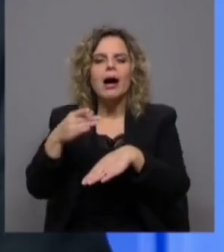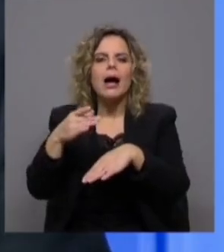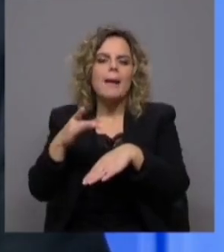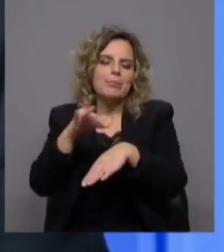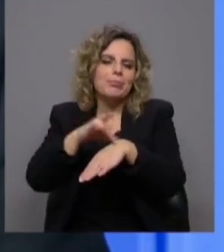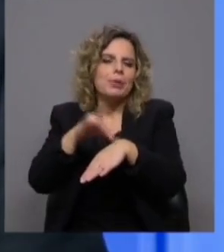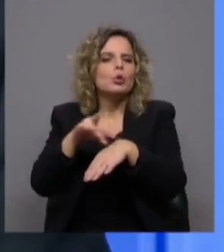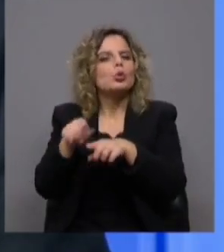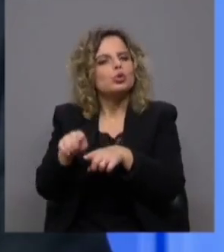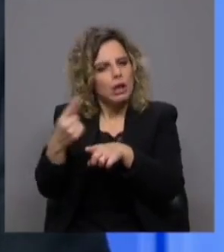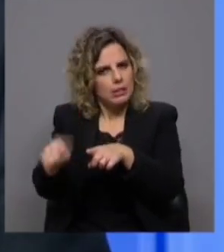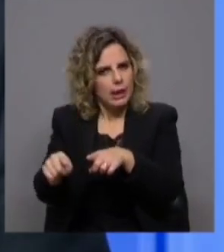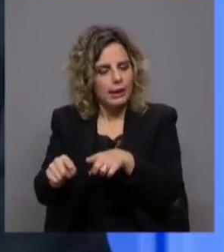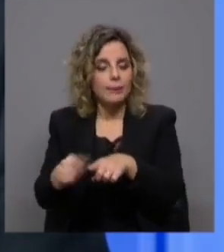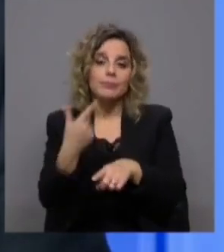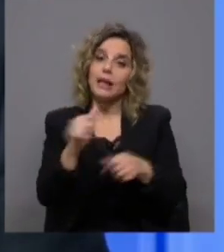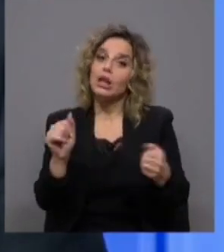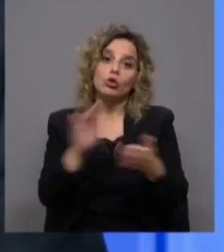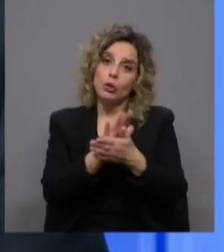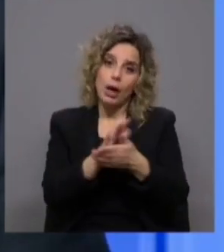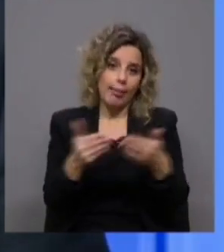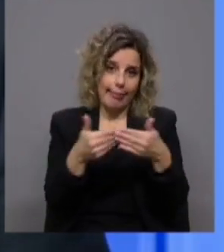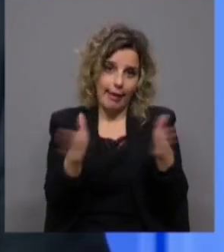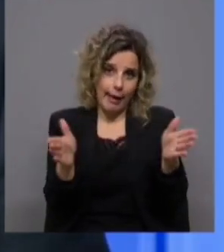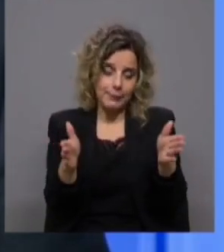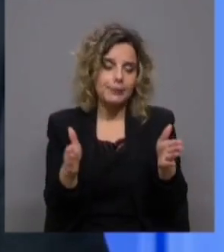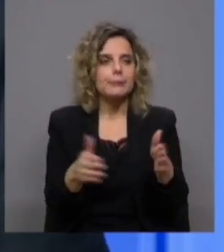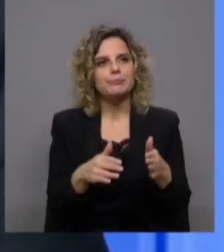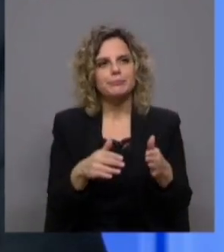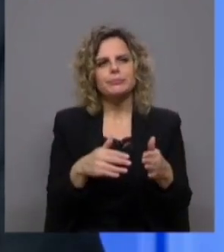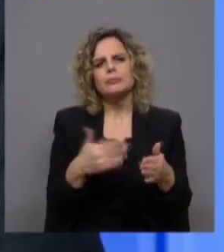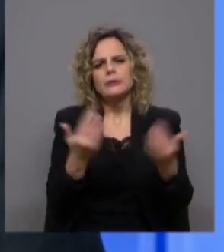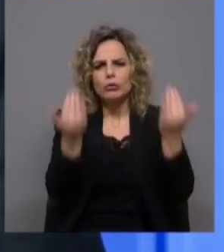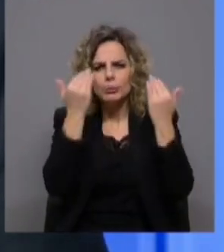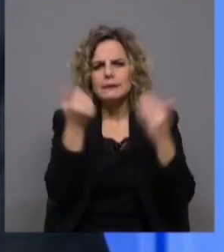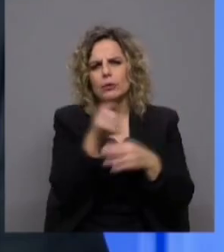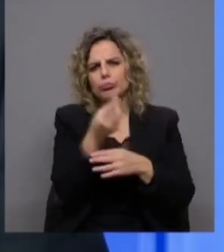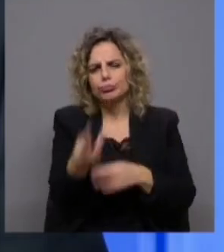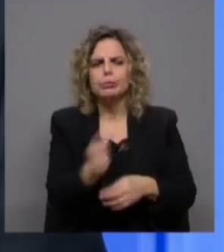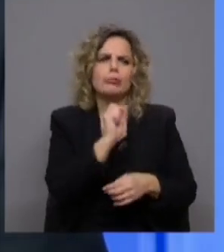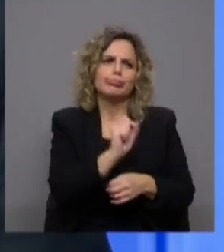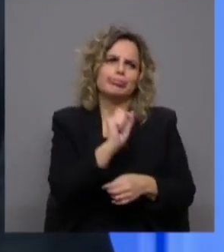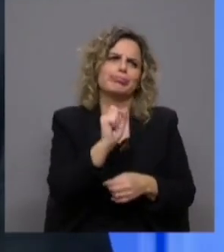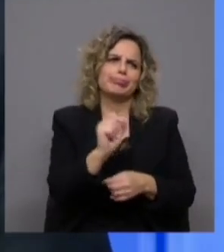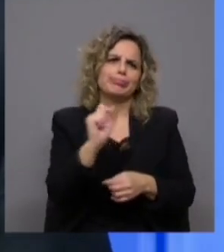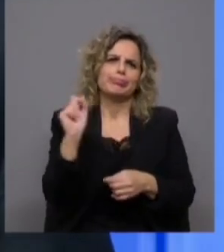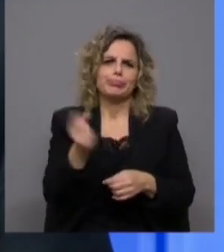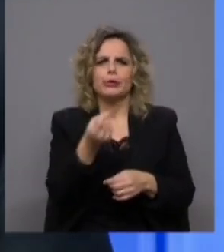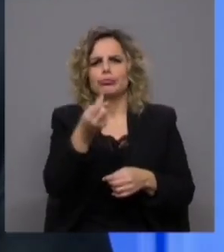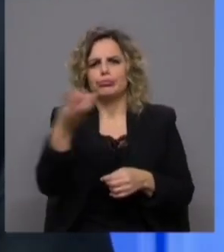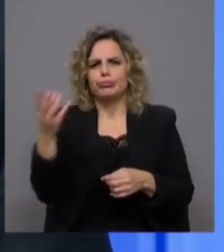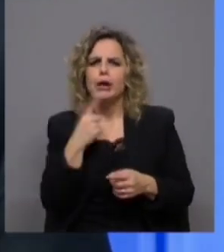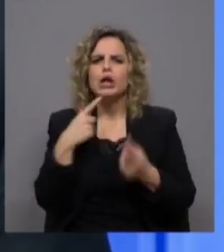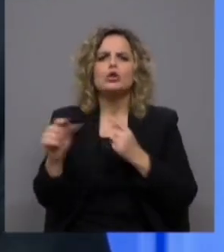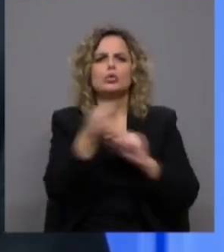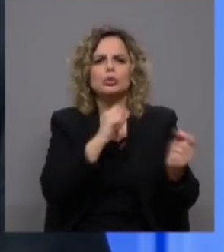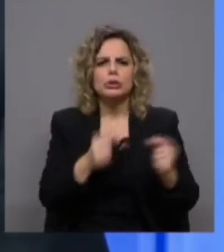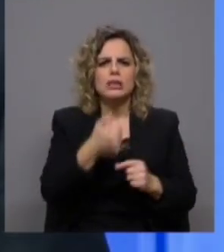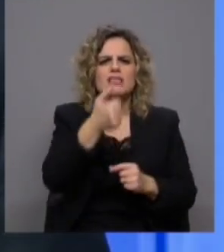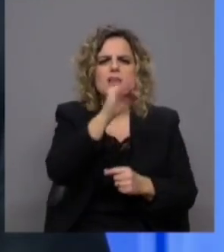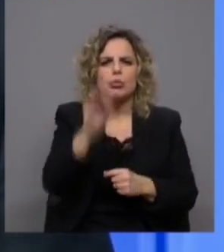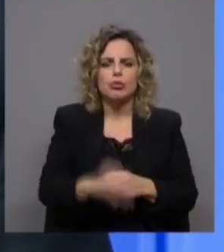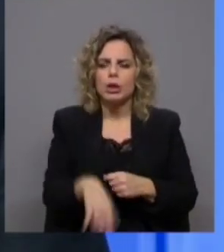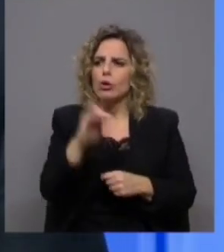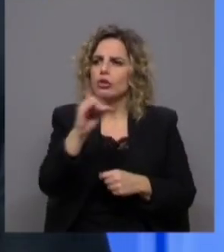e todos os telejornais abrem com várias notícias e muitos minutos a discutir cinco ou seis por cento